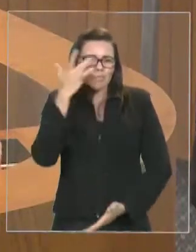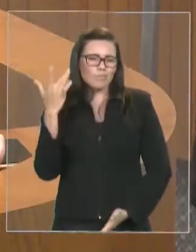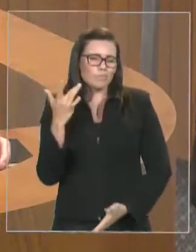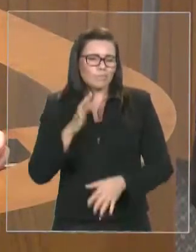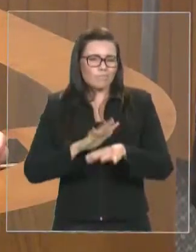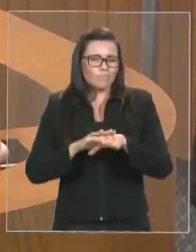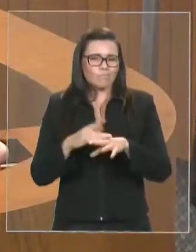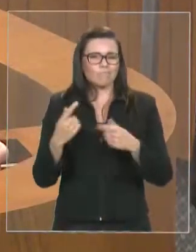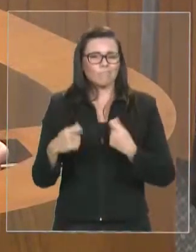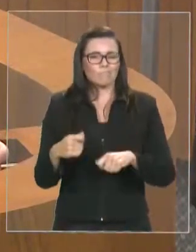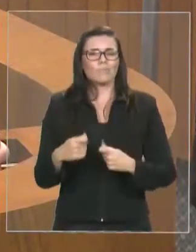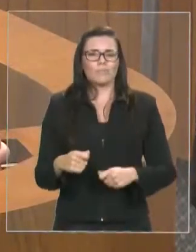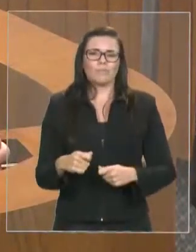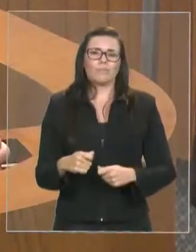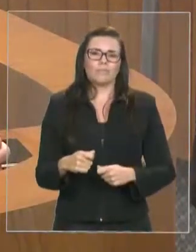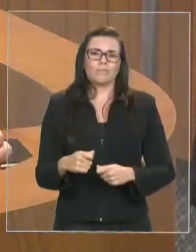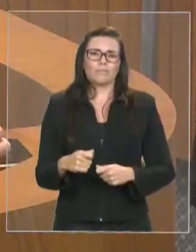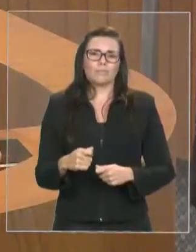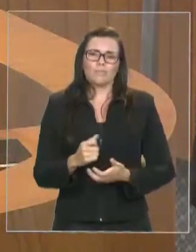trechos desta lei.